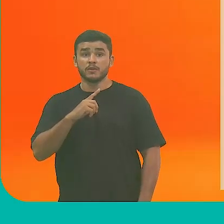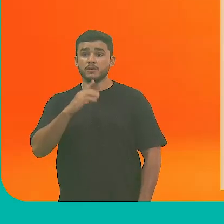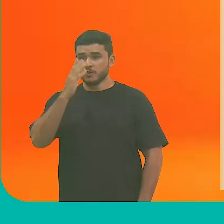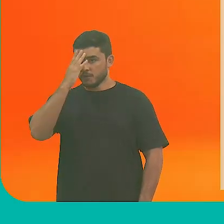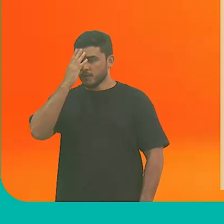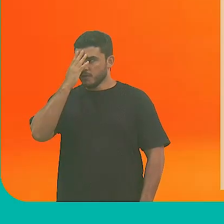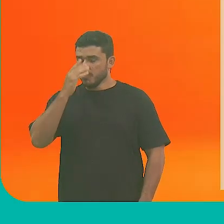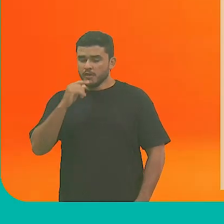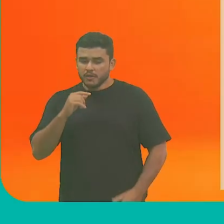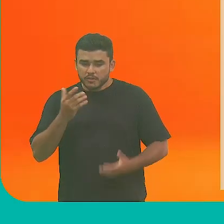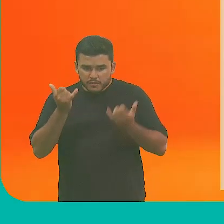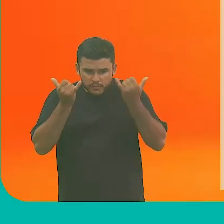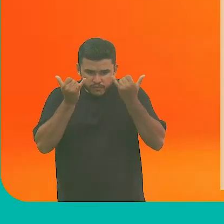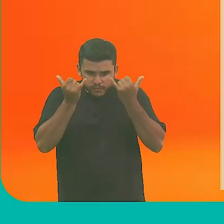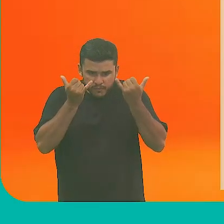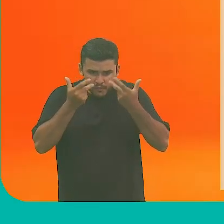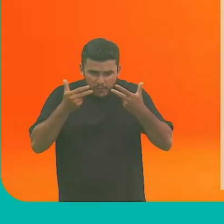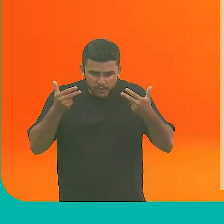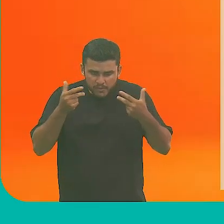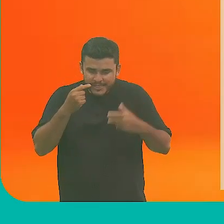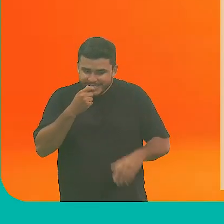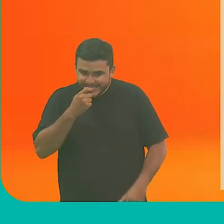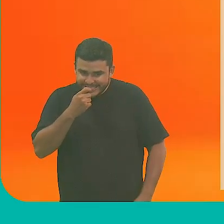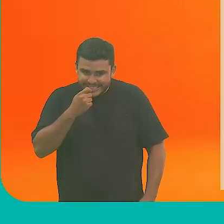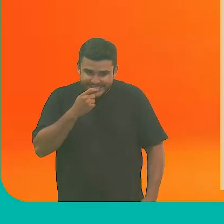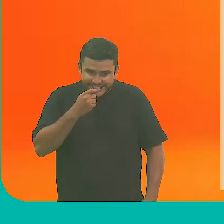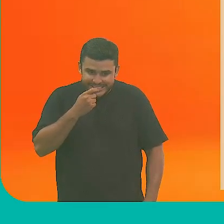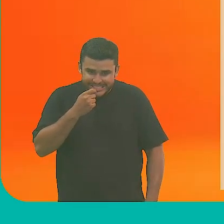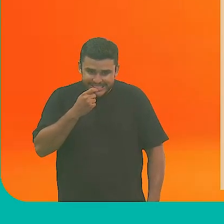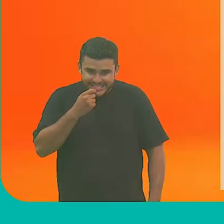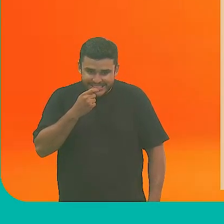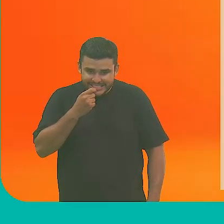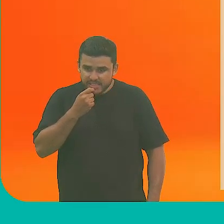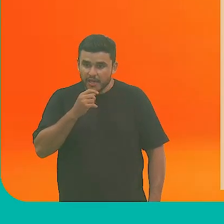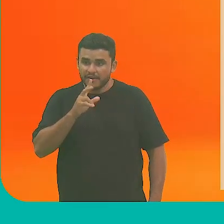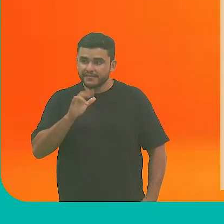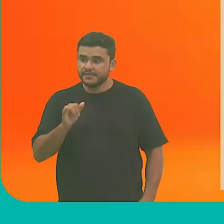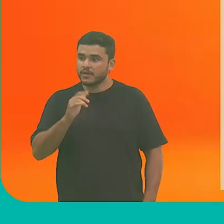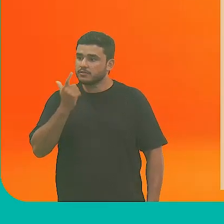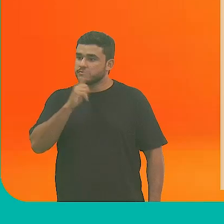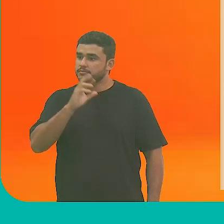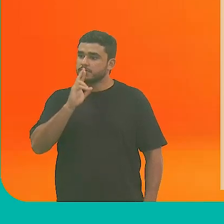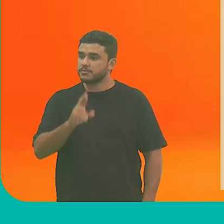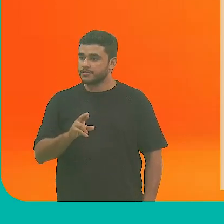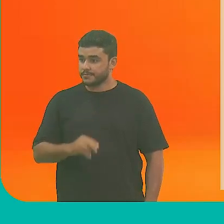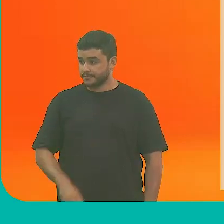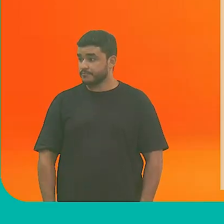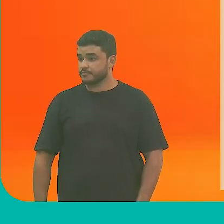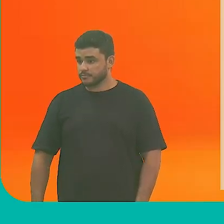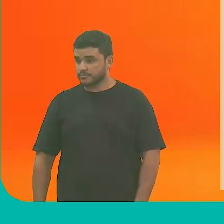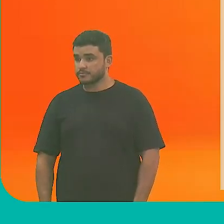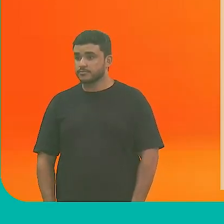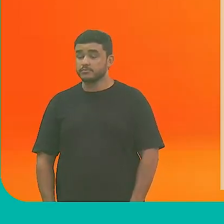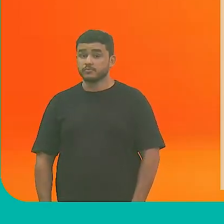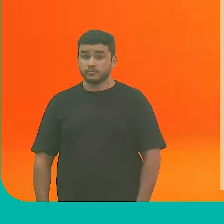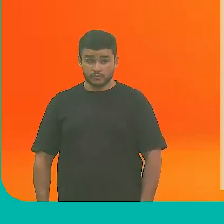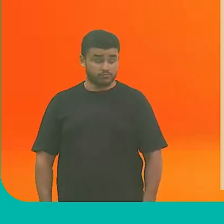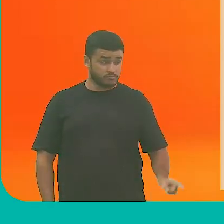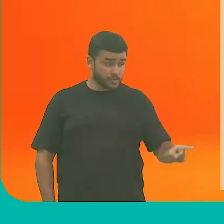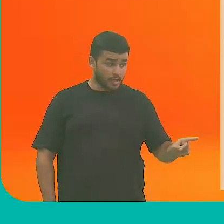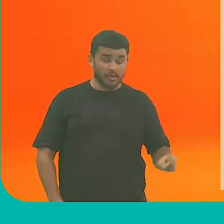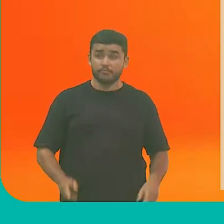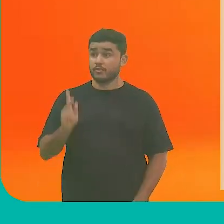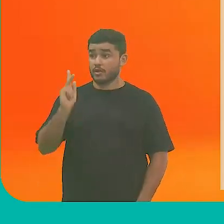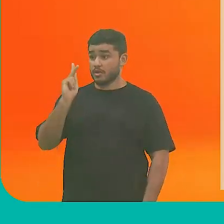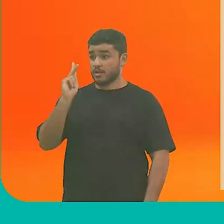alguma coisa para tu construir um argumento. A questão da habilidade 26,